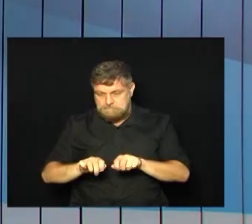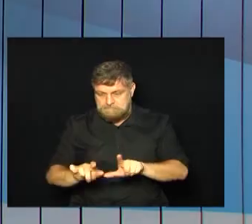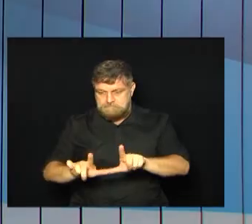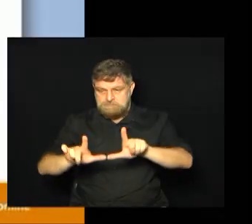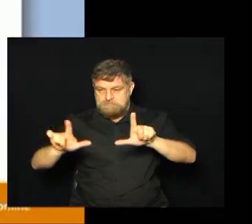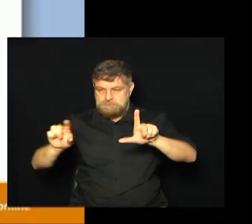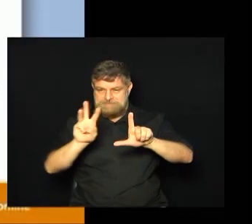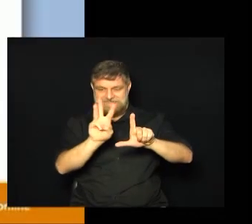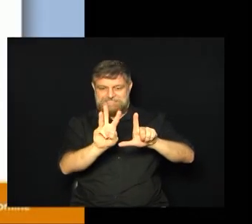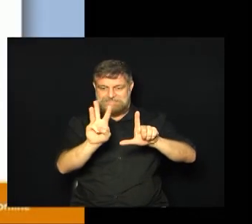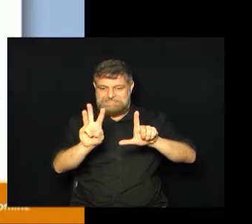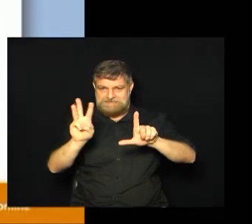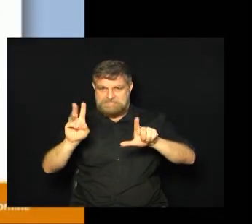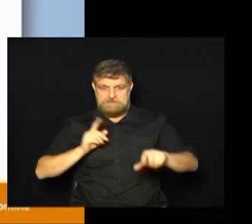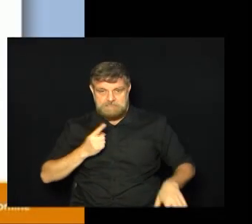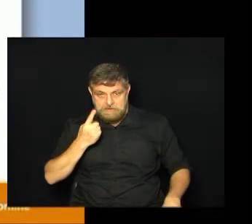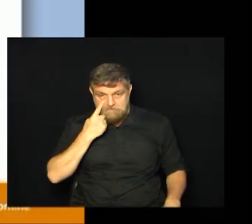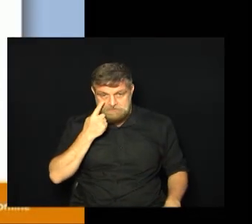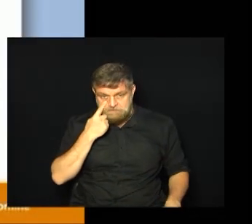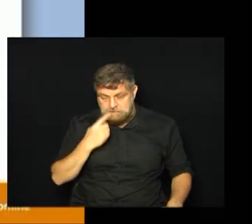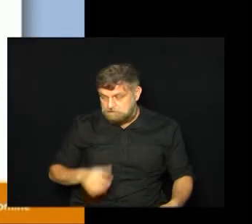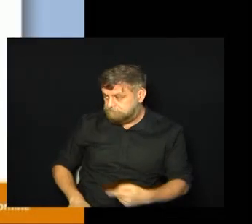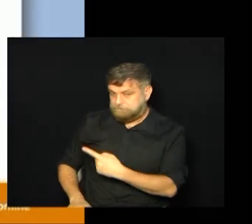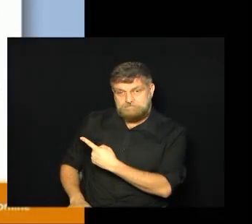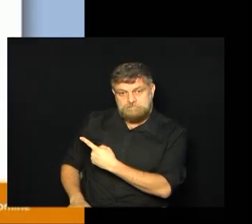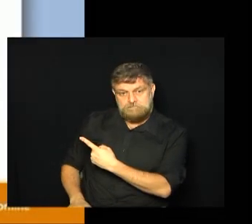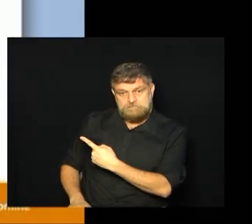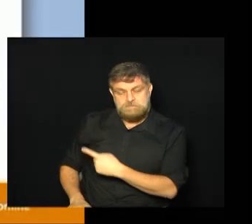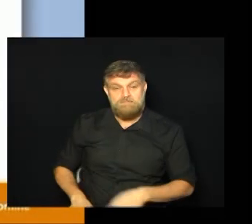o site, você chega nessa página aqui. Então, olha, nesta